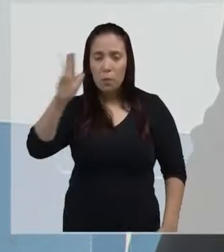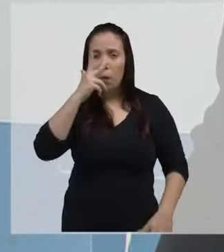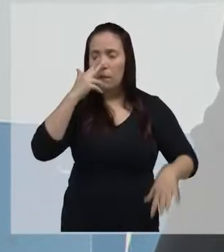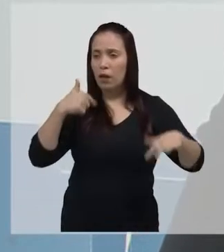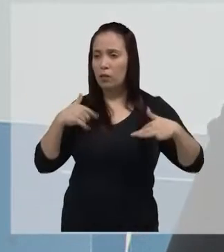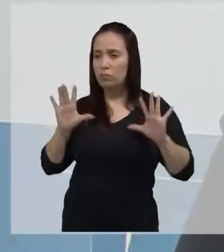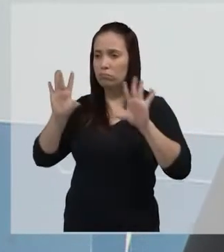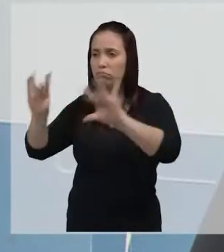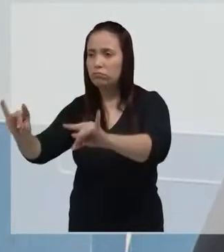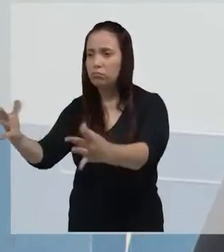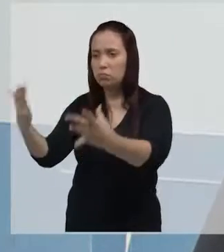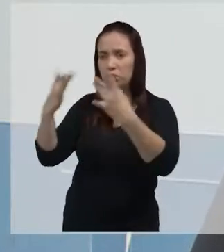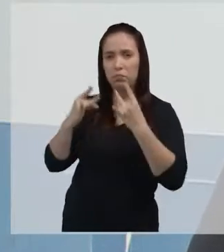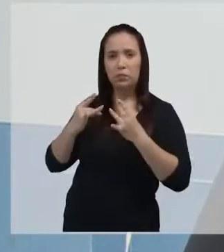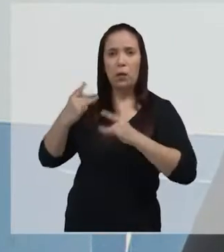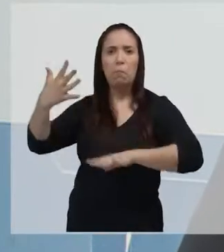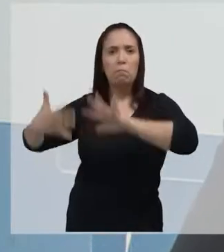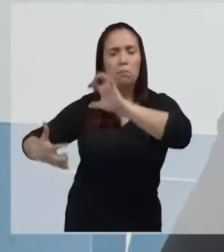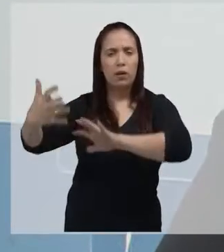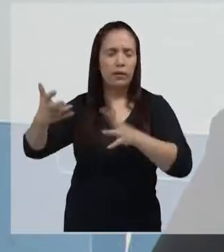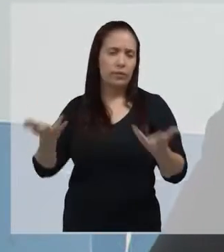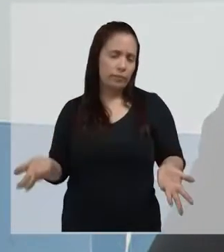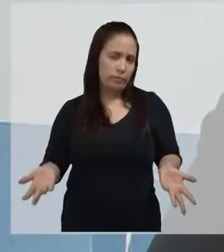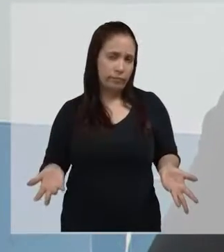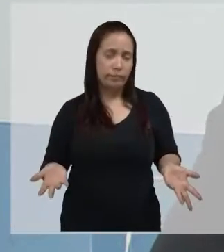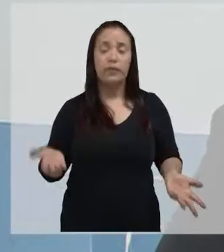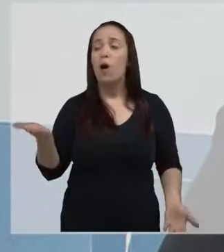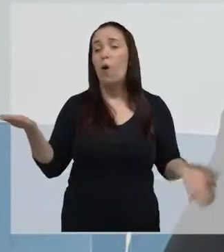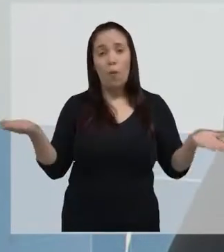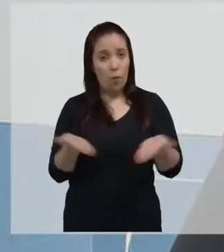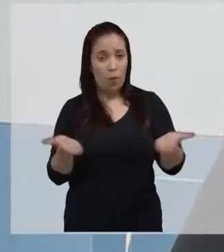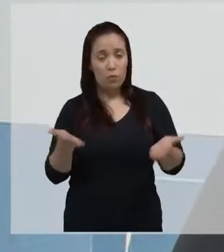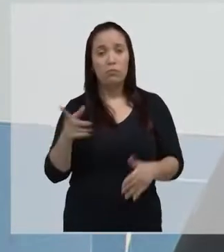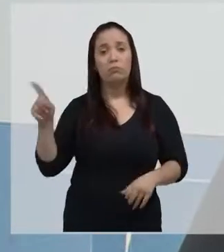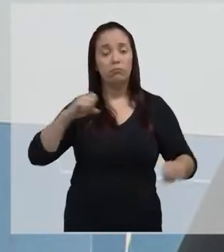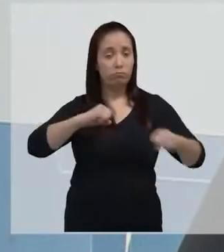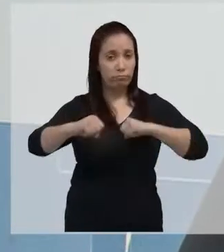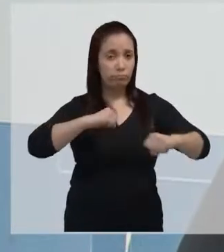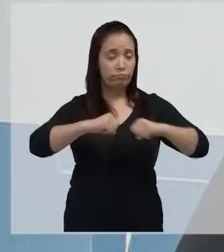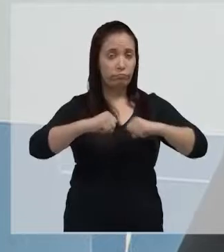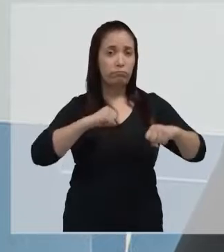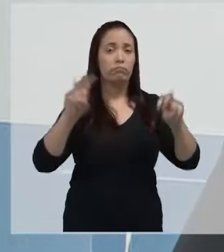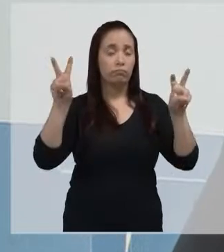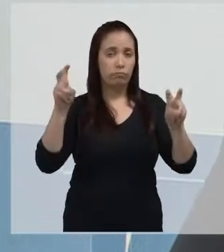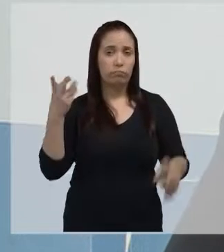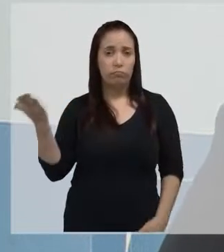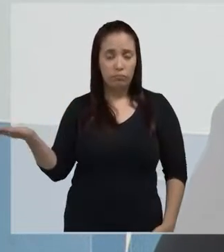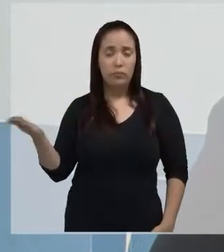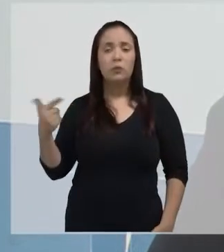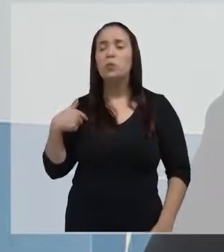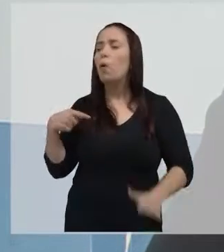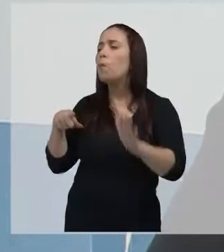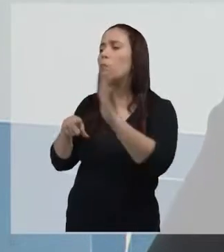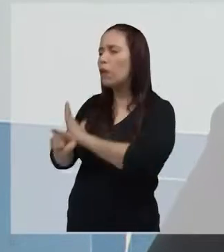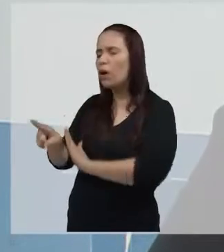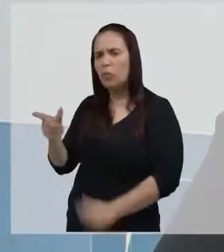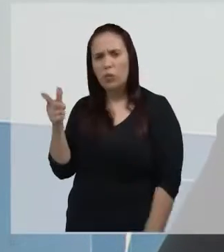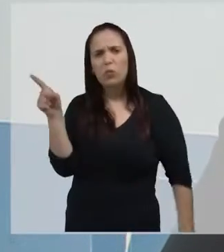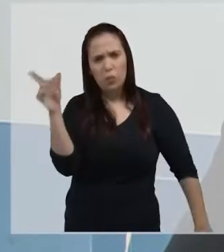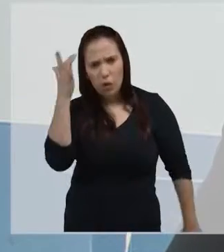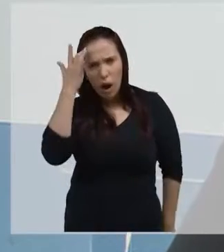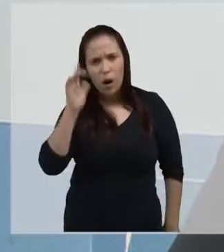sobrepondo ao outro. Claro que aí não vou discutir agora com o Luiz esses motivos. Um dos motivos que eu vou começar a perguntar seria, Luiz,